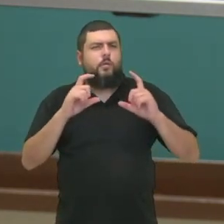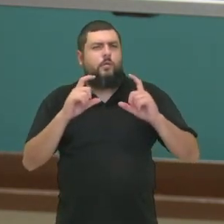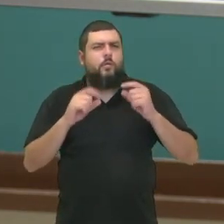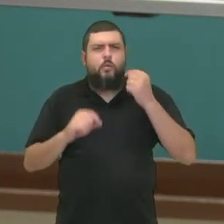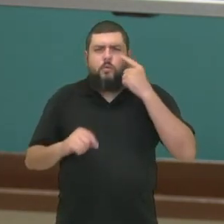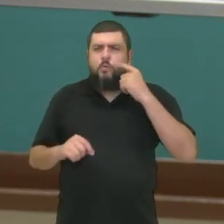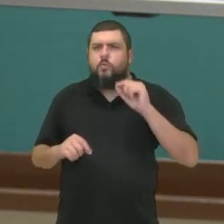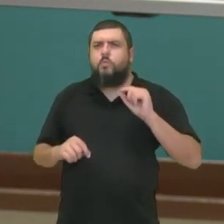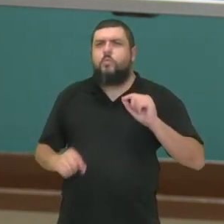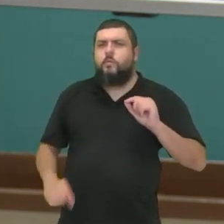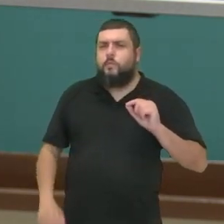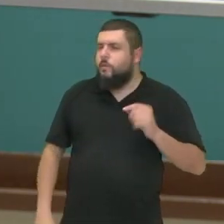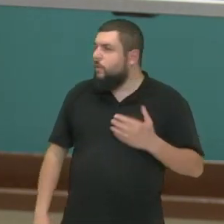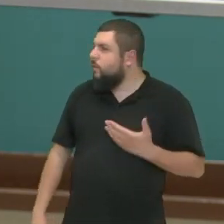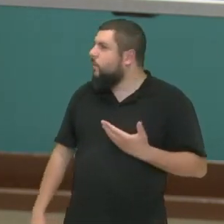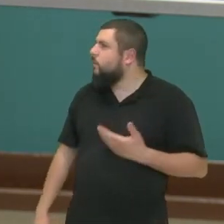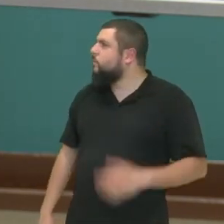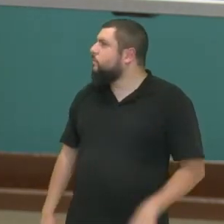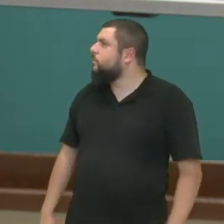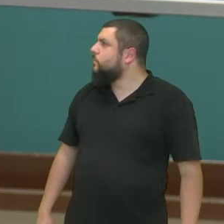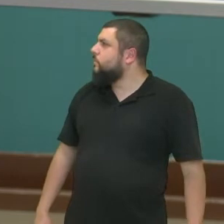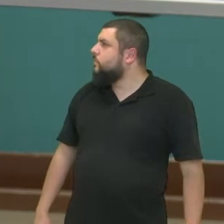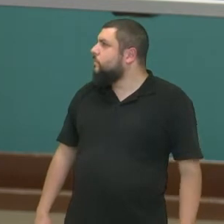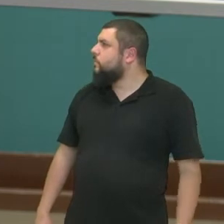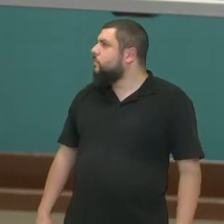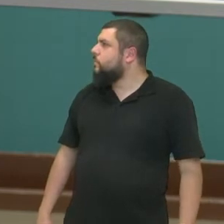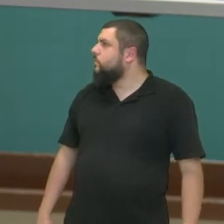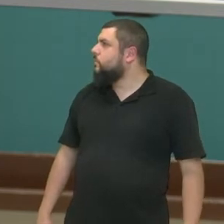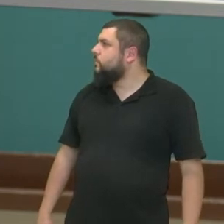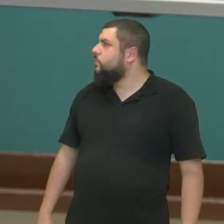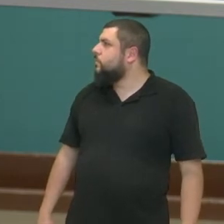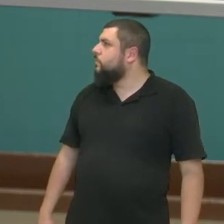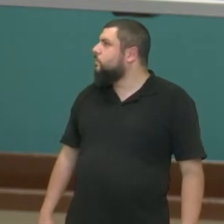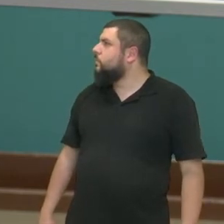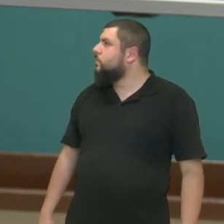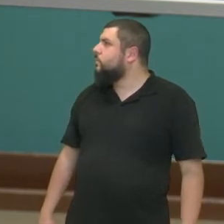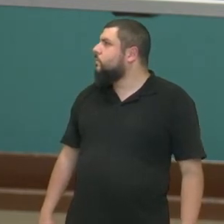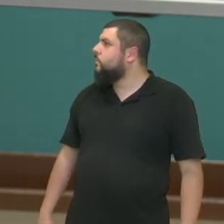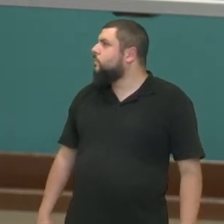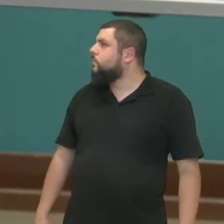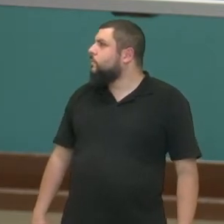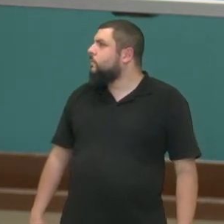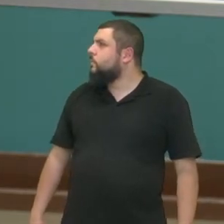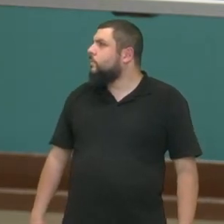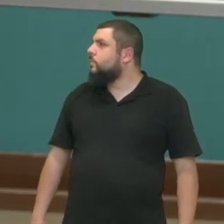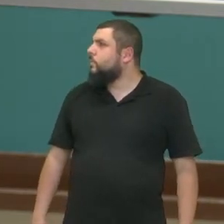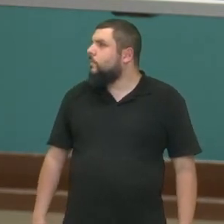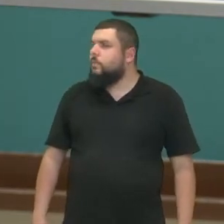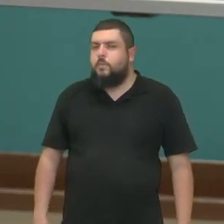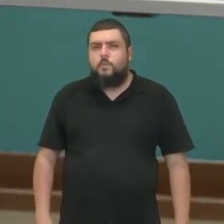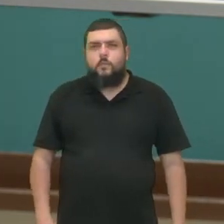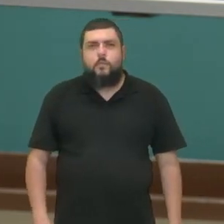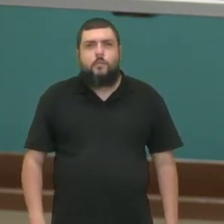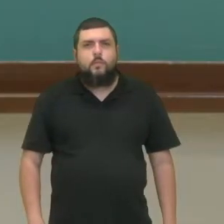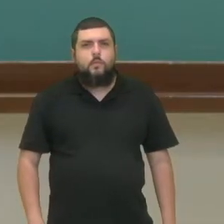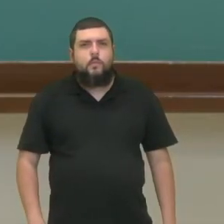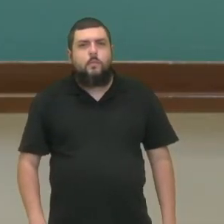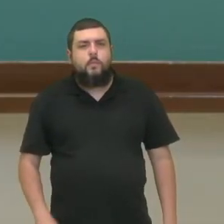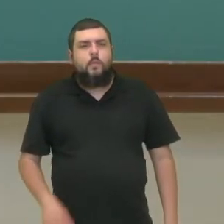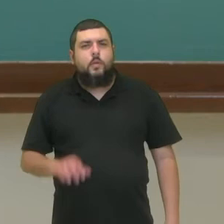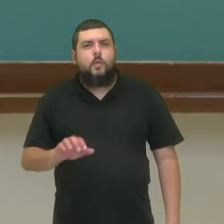uma representação de uma legião romana. A gente utiliza um conceito chamado história vivenciada. Faz uns 10 anos que essa história